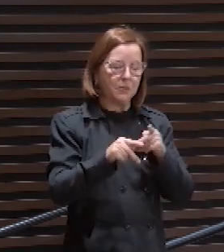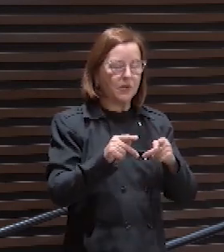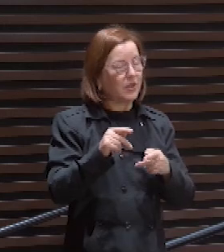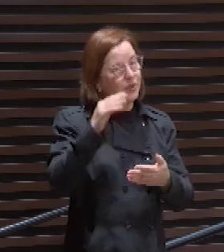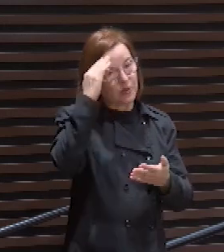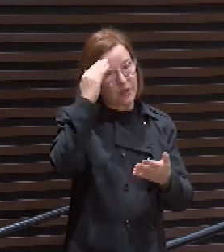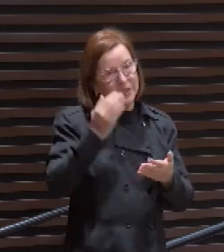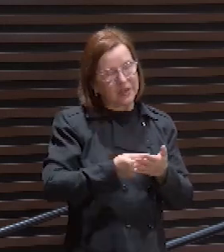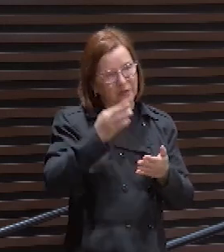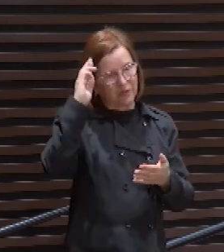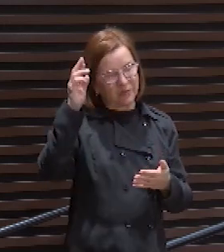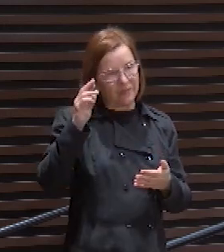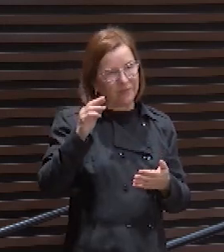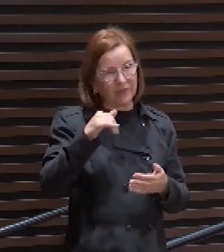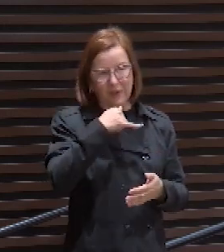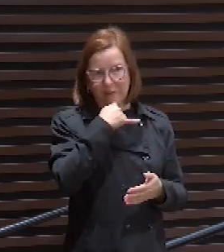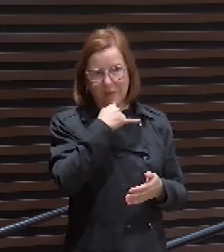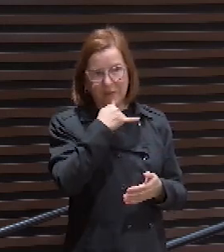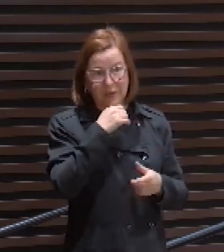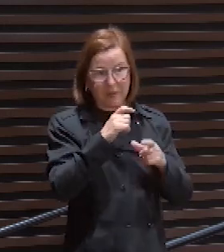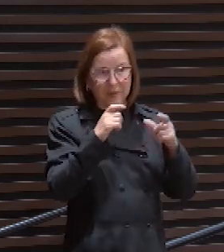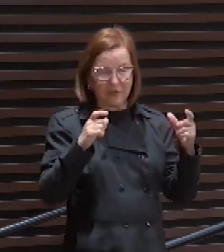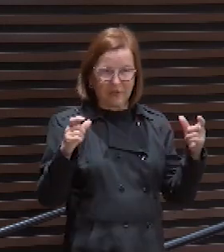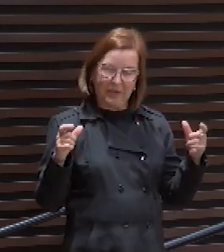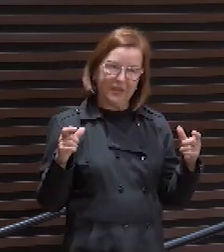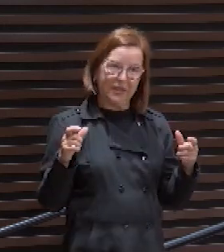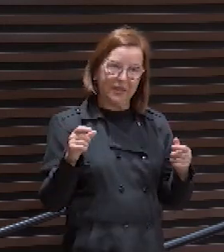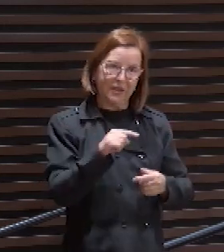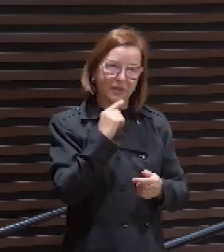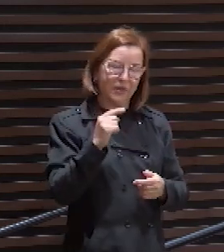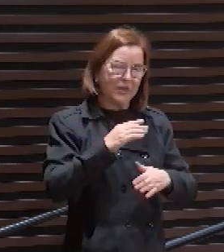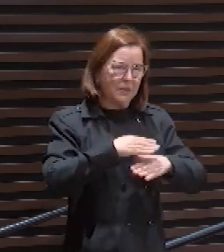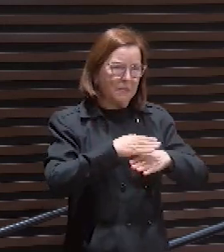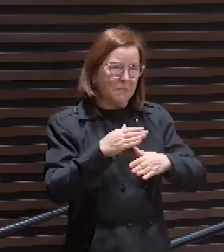talvez a maioria, nós mais somos impactados por isso